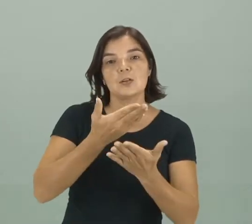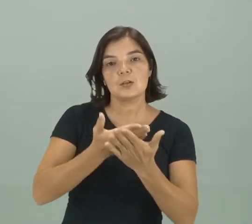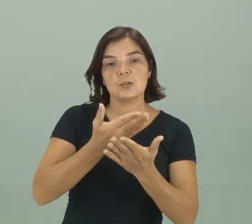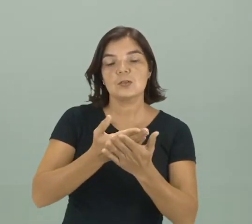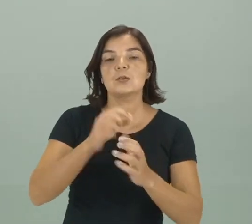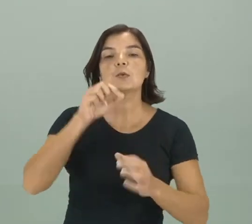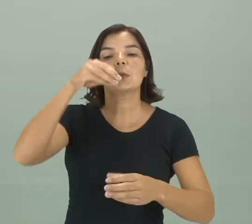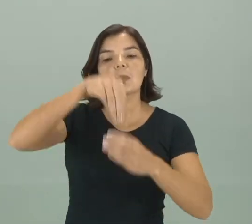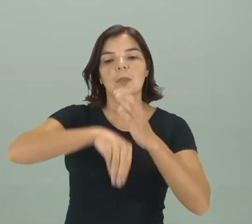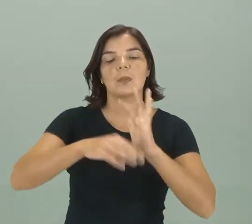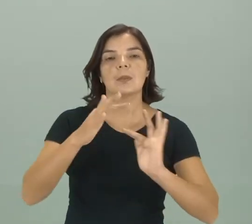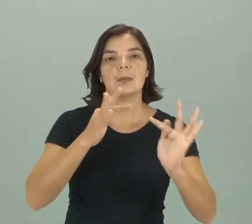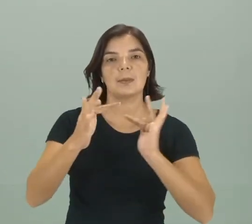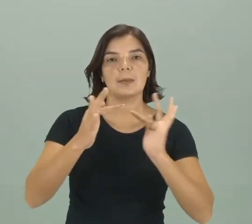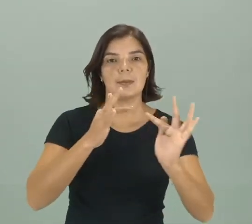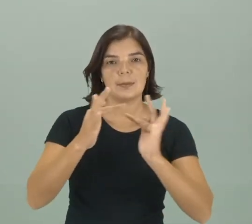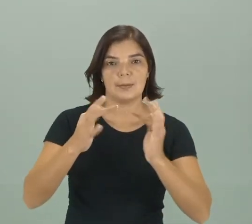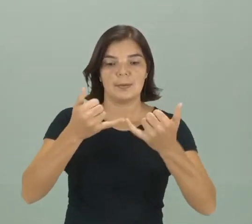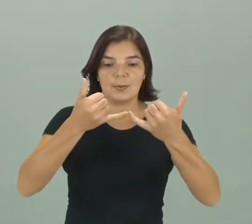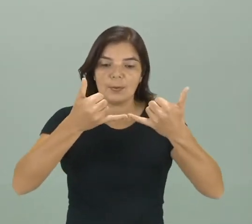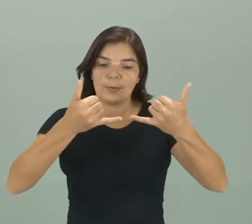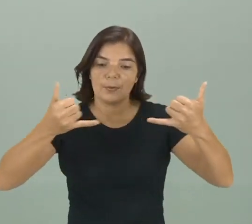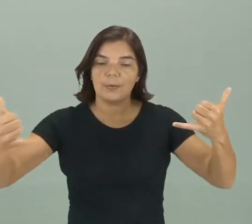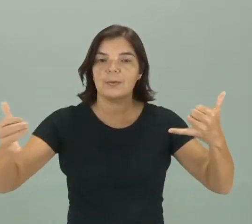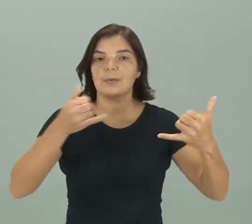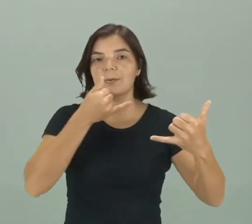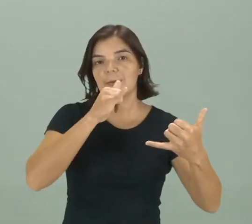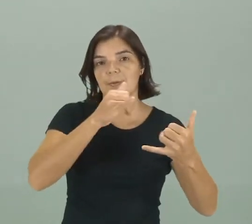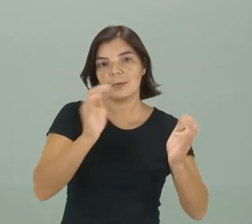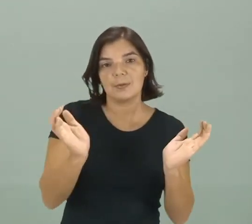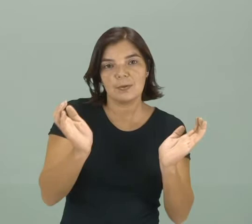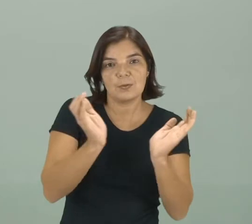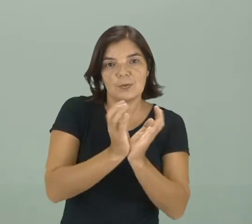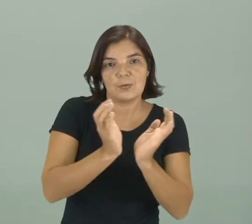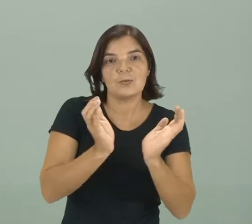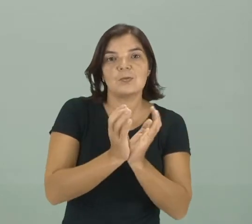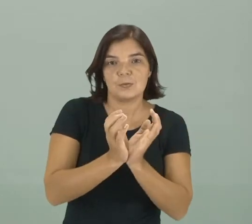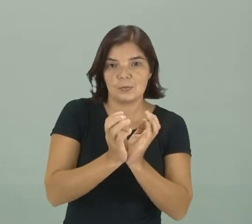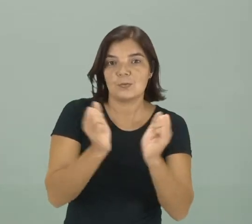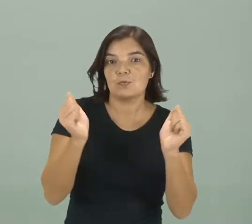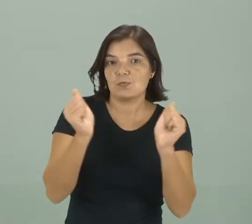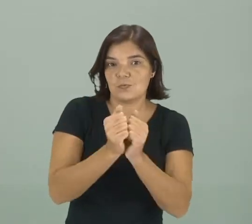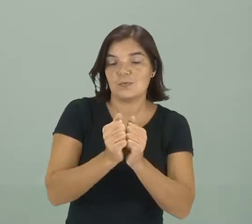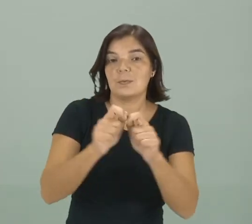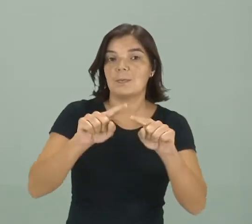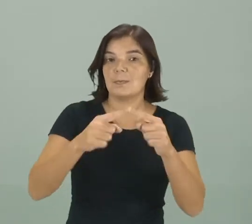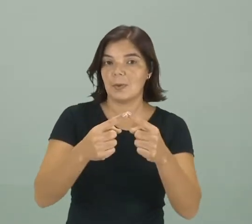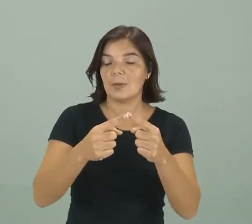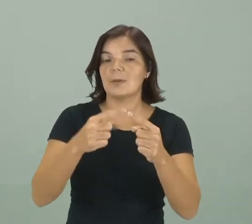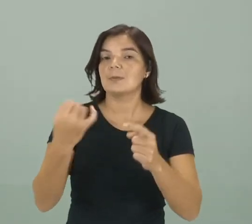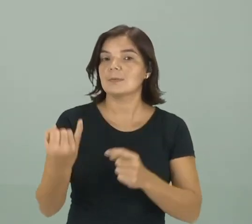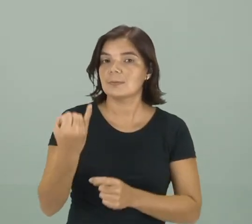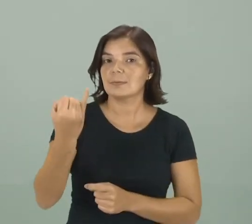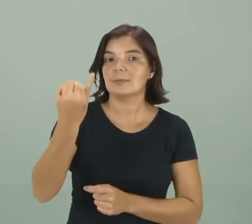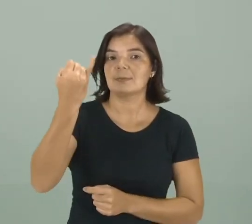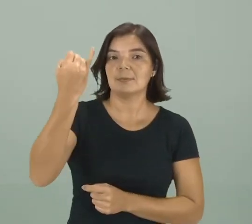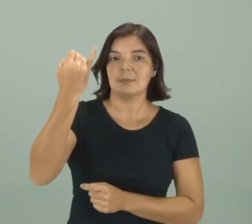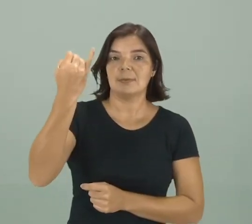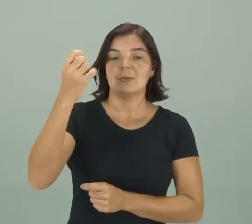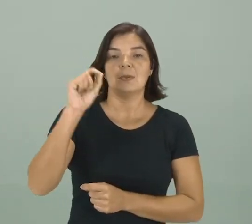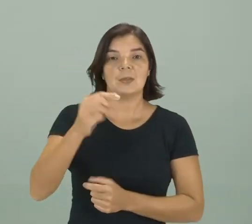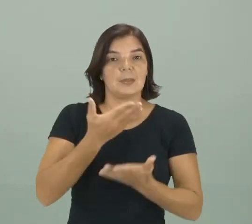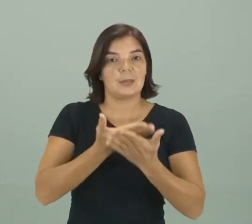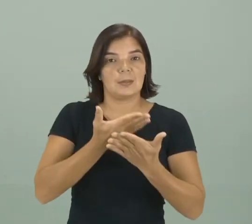de física? Ela estuda as correntes elétricas, juntamente com suas cargas também, mas um detalhe importante,